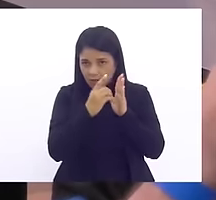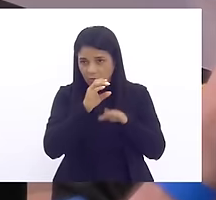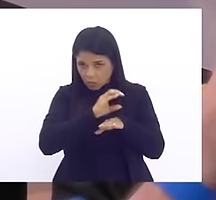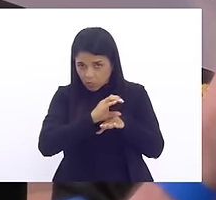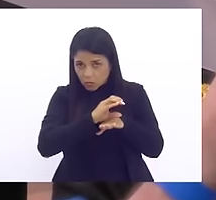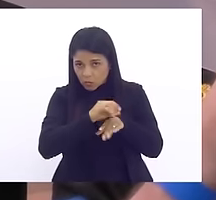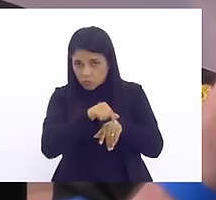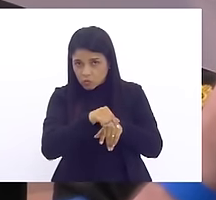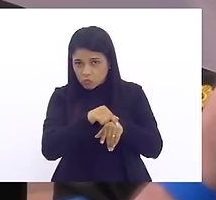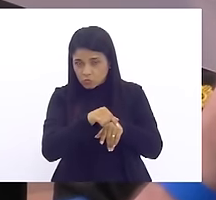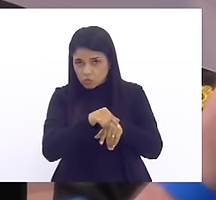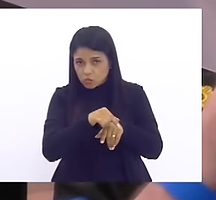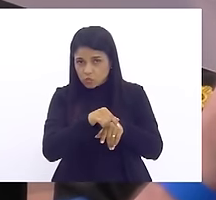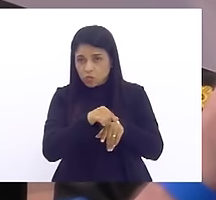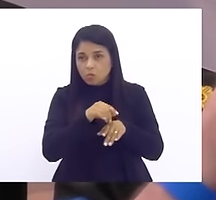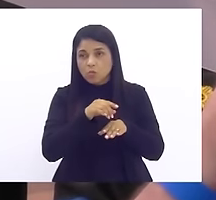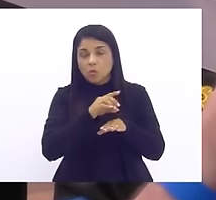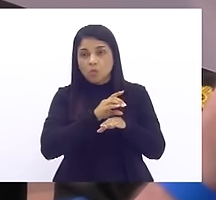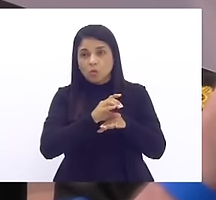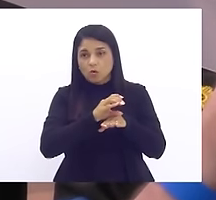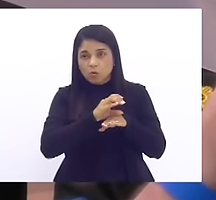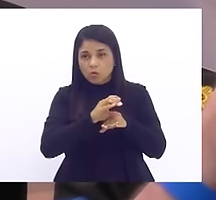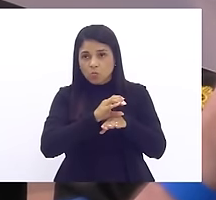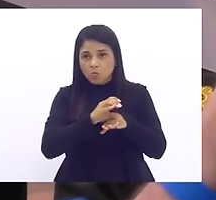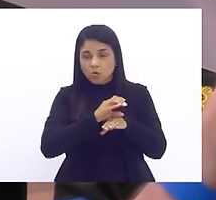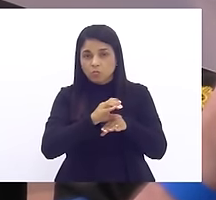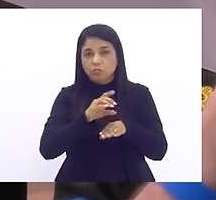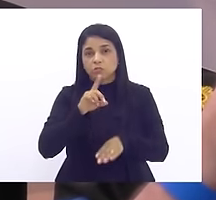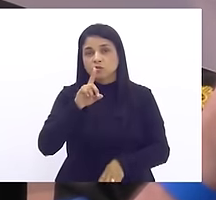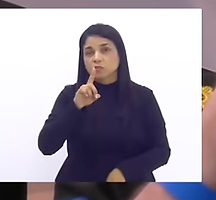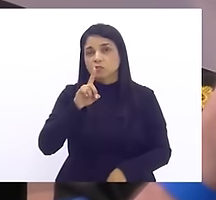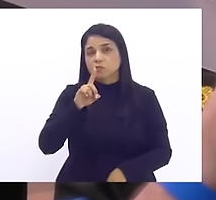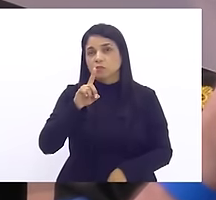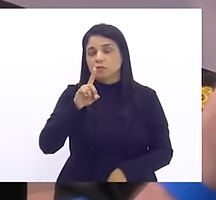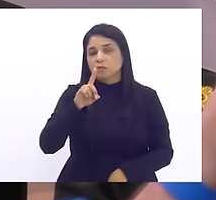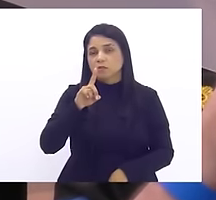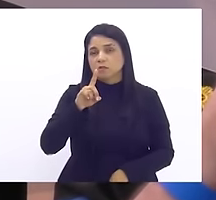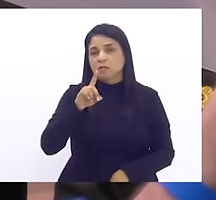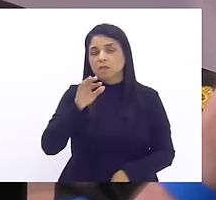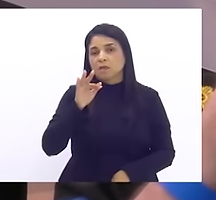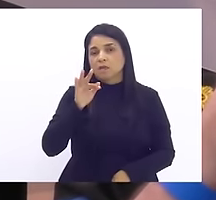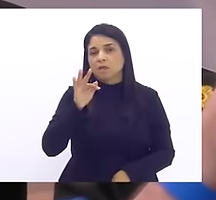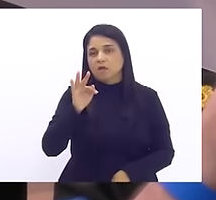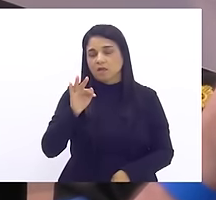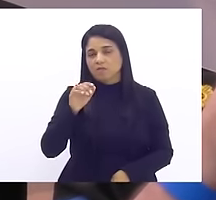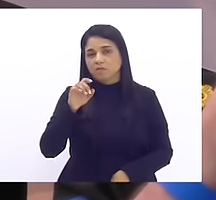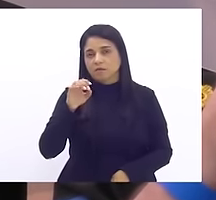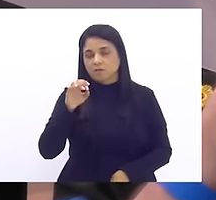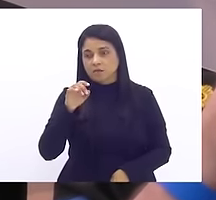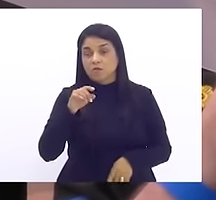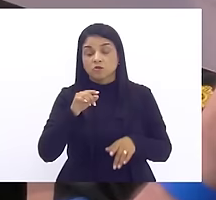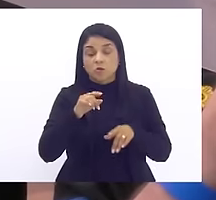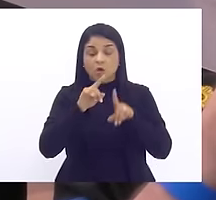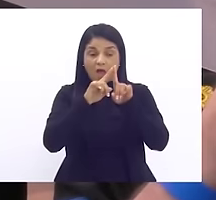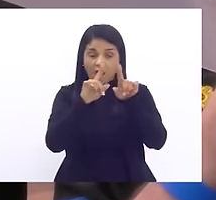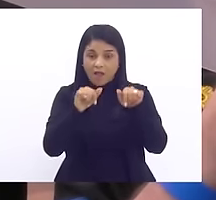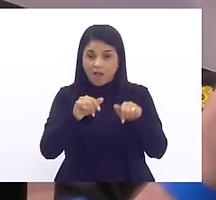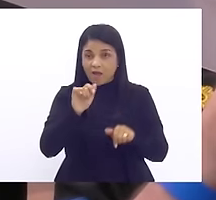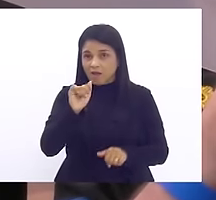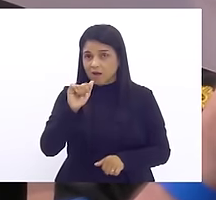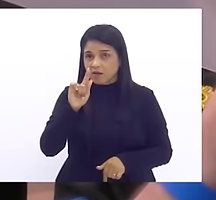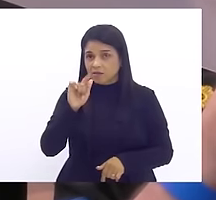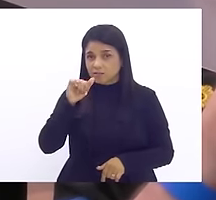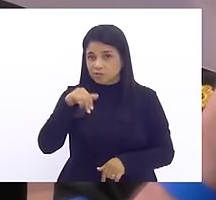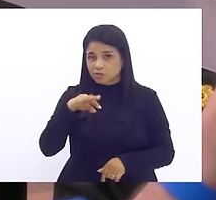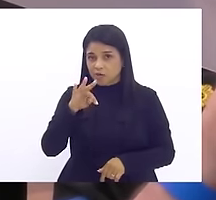somente o curso é feita de fq diretoria divisão de formação e qualificação somente os agentes que são que